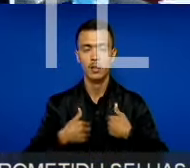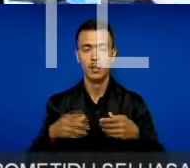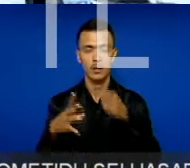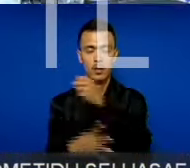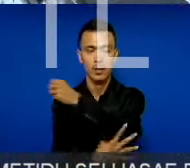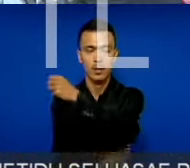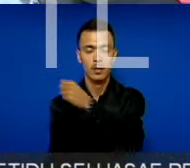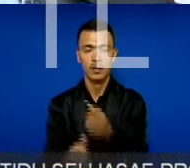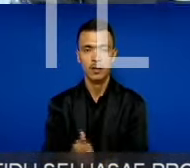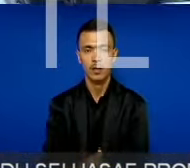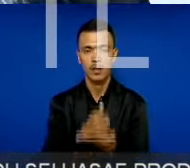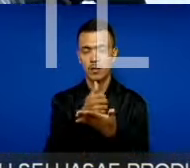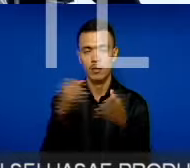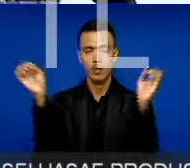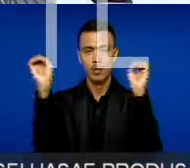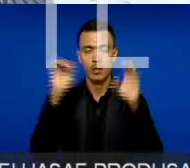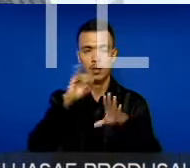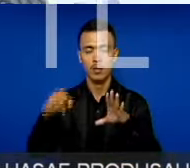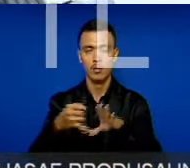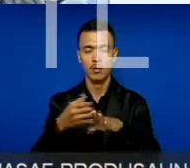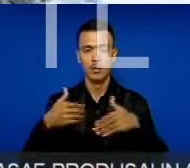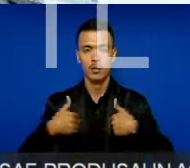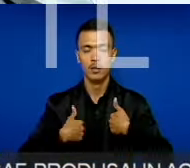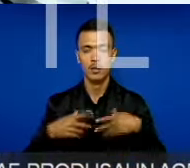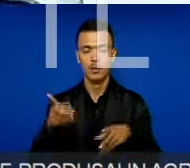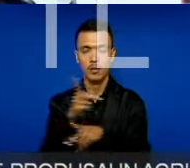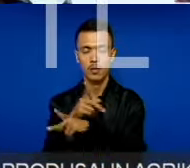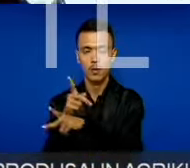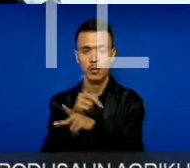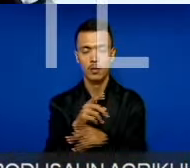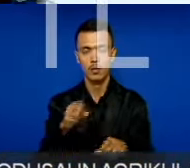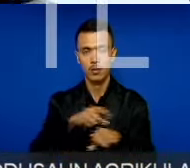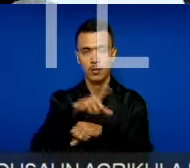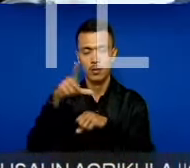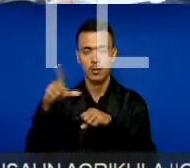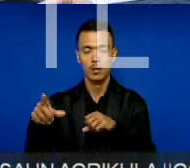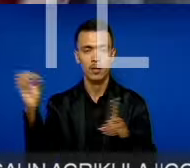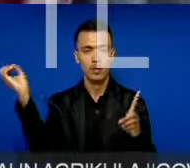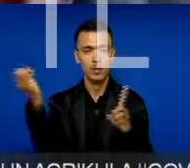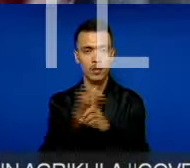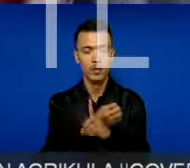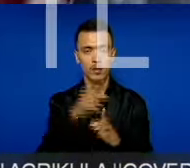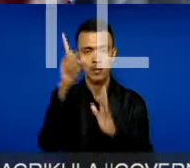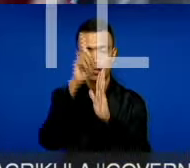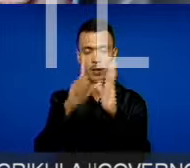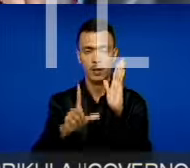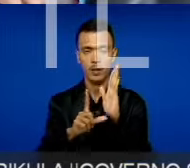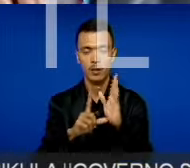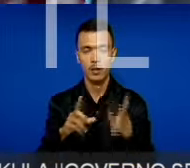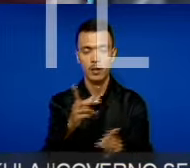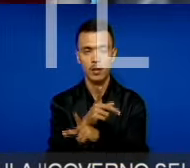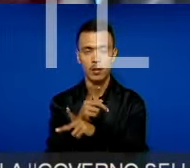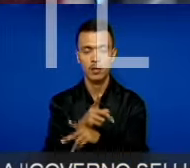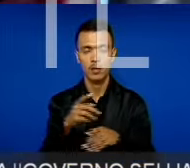no apoio hirakne la inclui e a programa proteção social. Objetivo desse projeto decreto-lei né ato